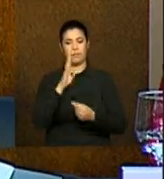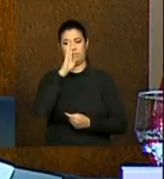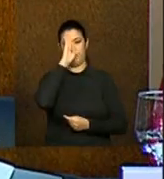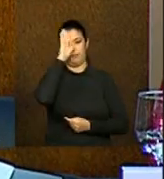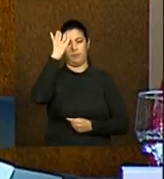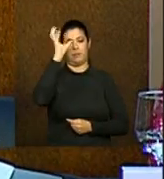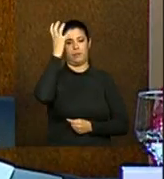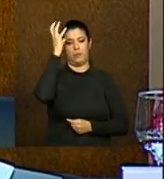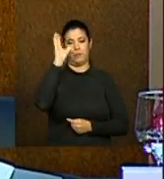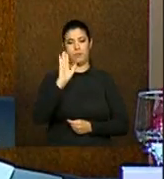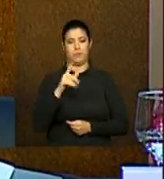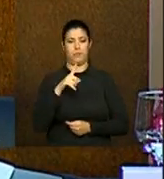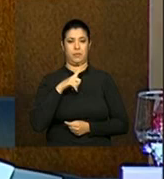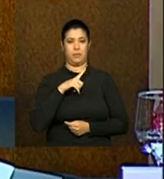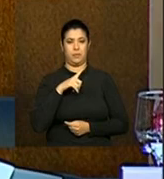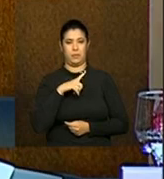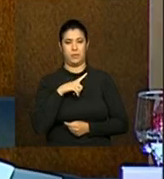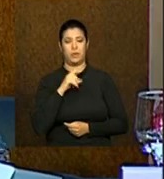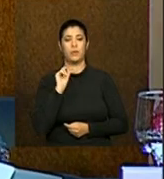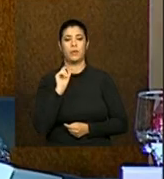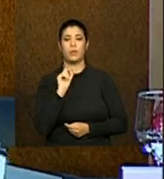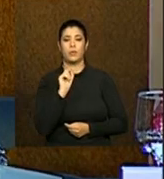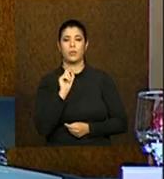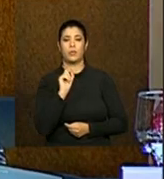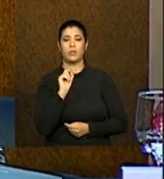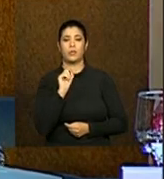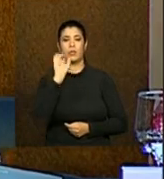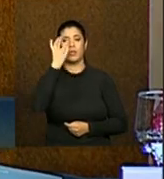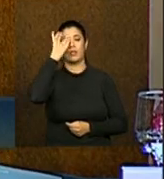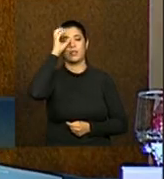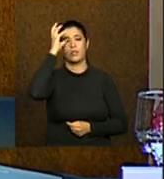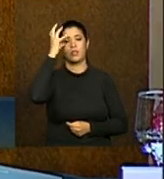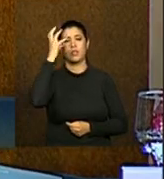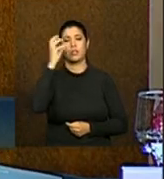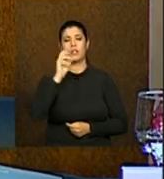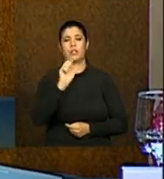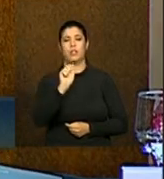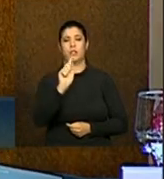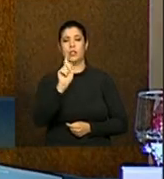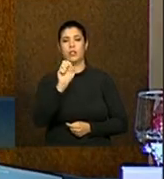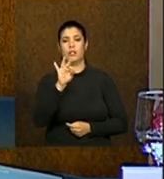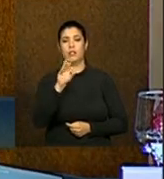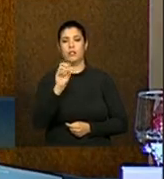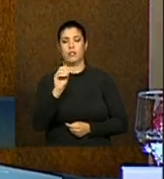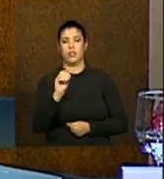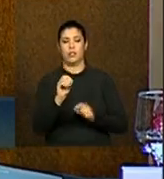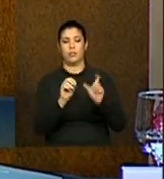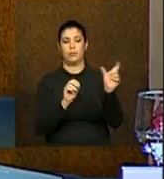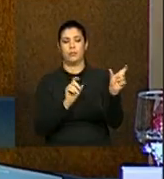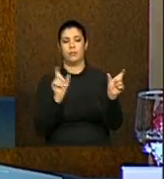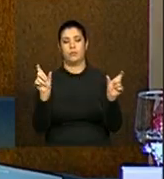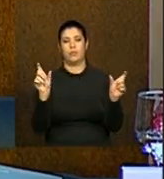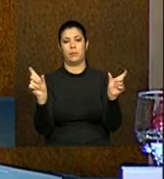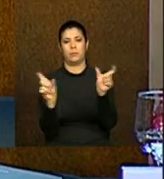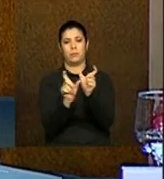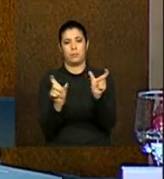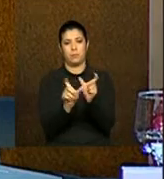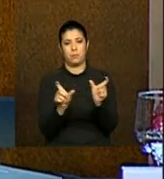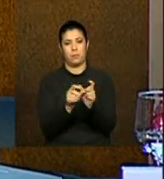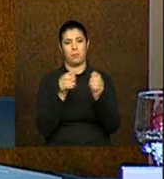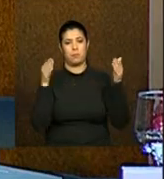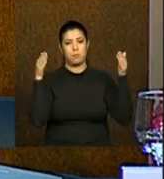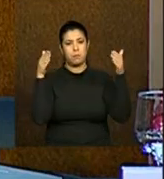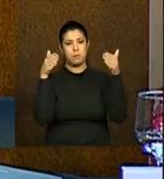tomadas aqui foi a definição das agências transversais que passariam a ser eh